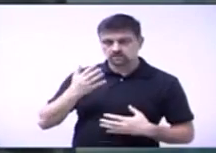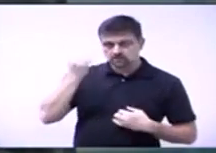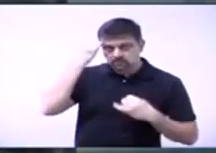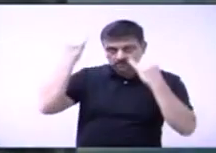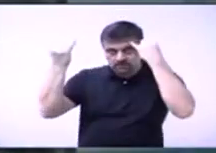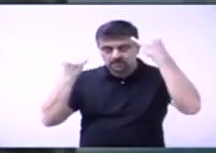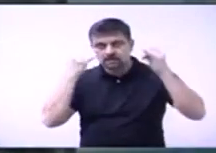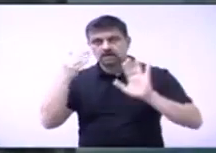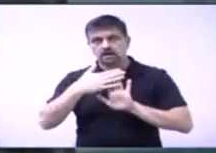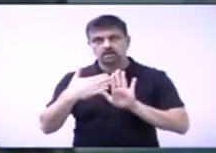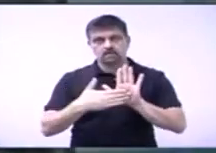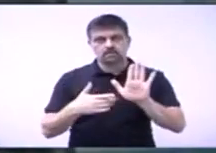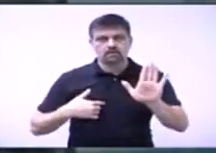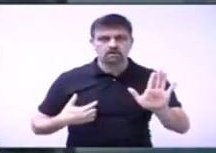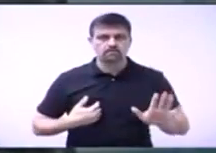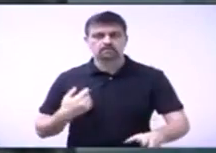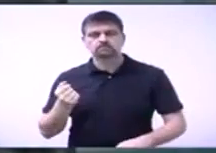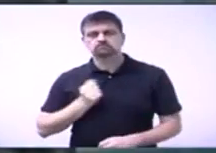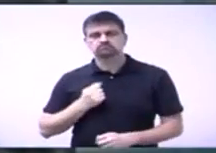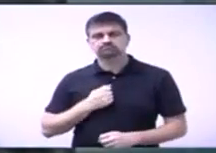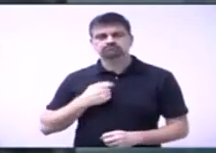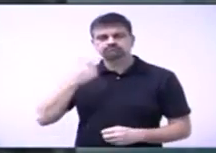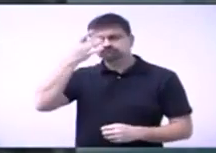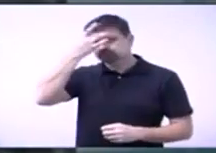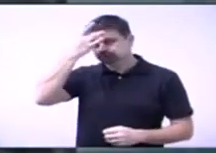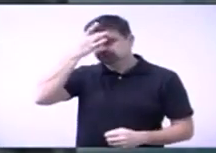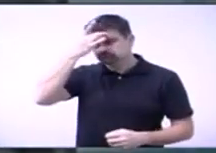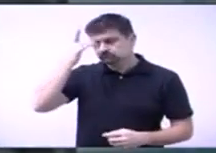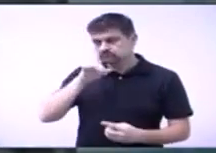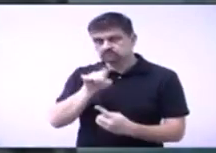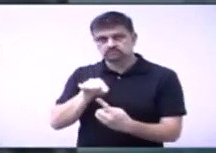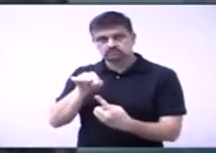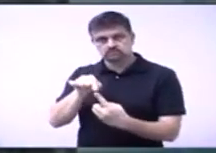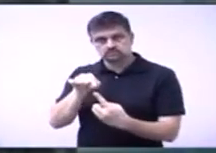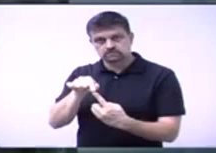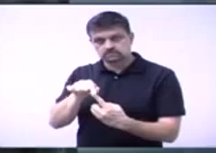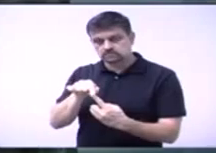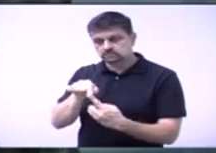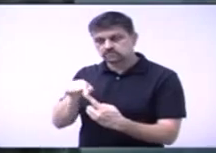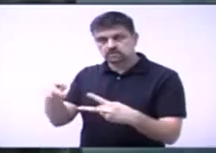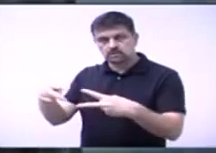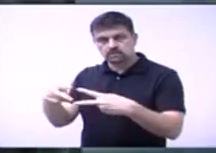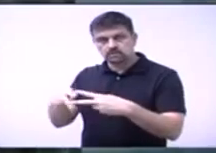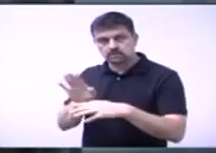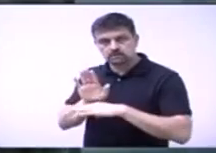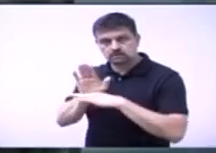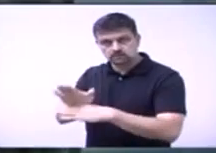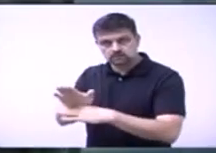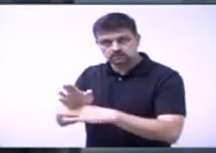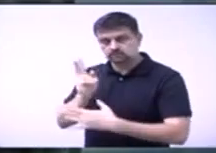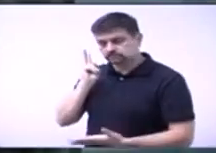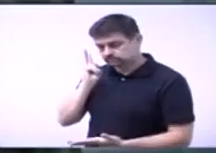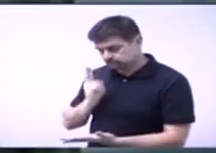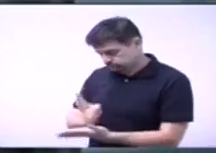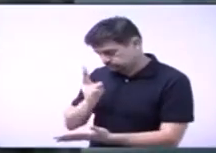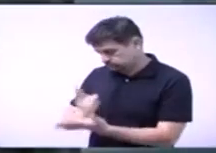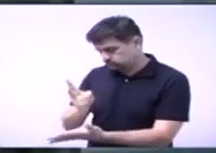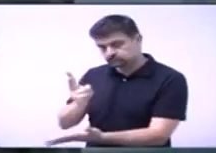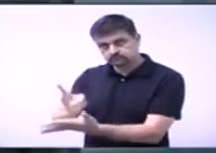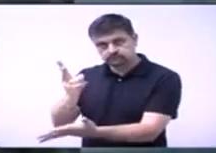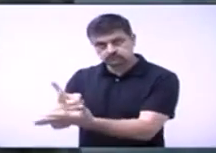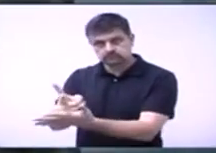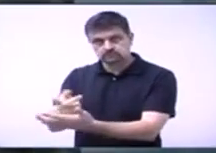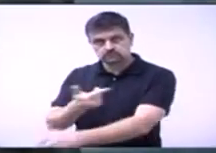minhas propostas, o meu pensamento, o meu objetivo de contribuir para a cidade permanece o mesmo.